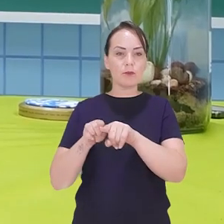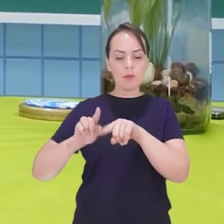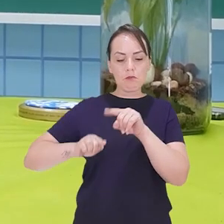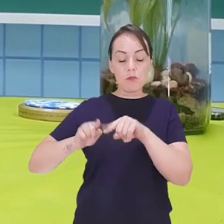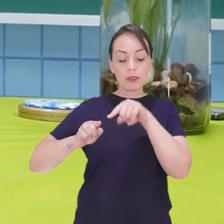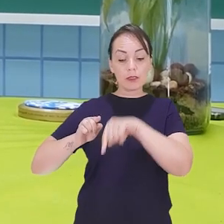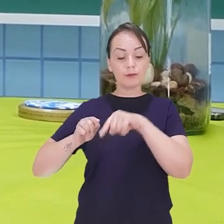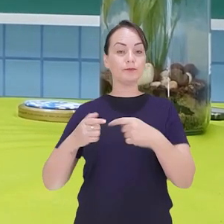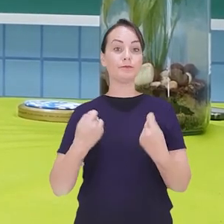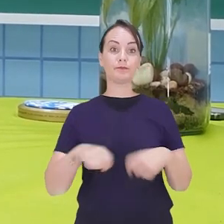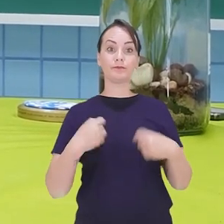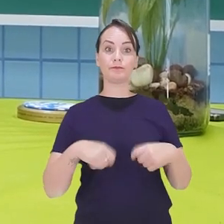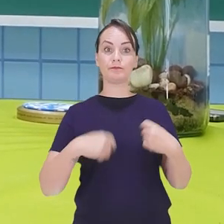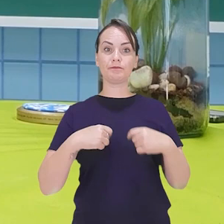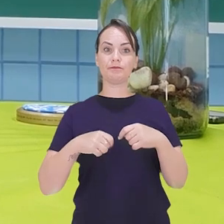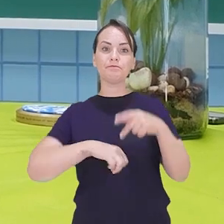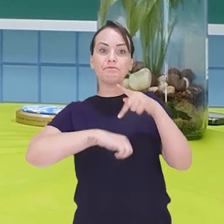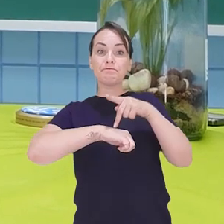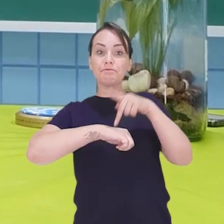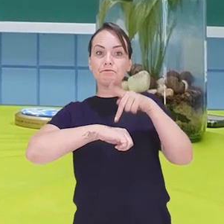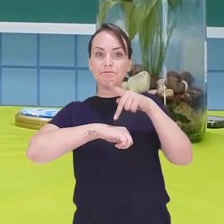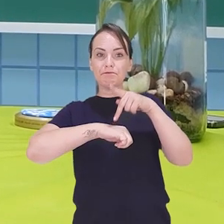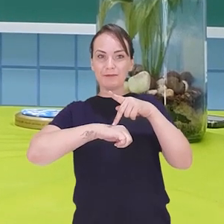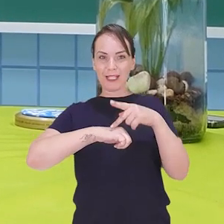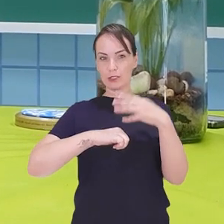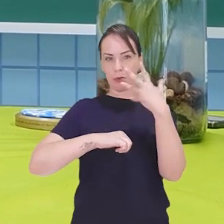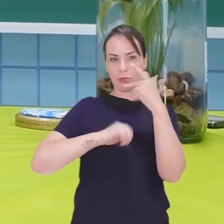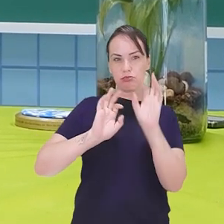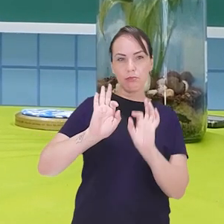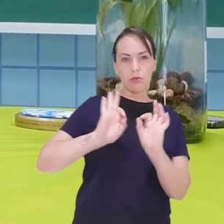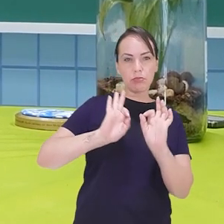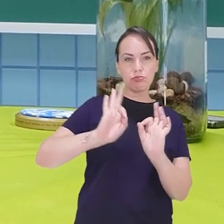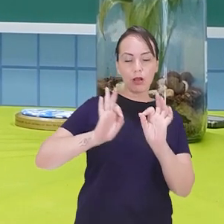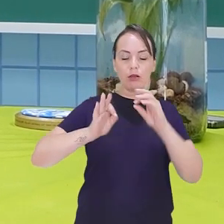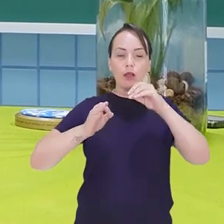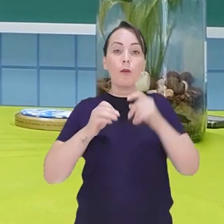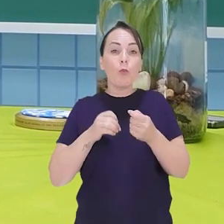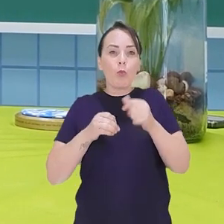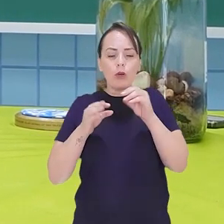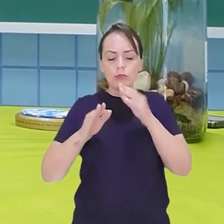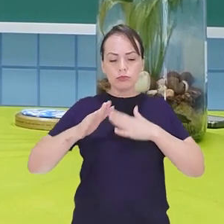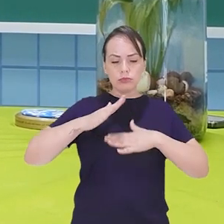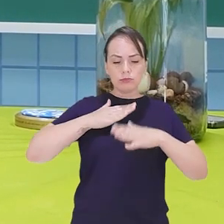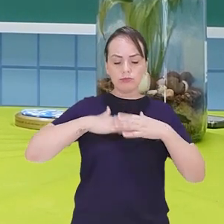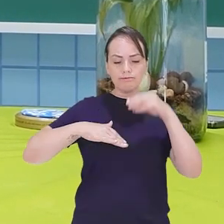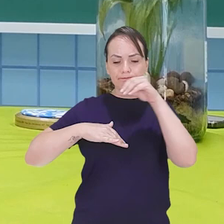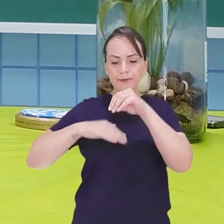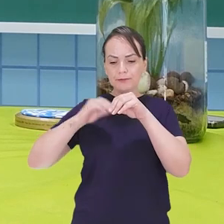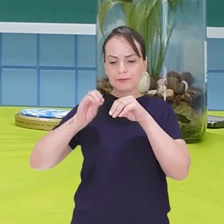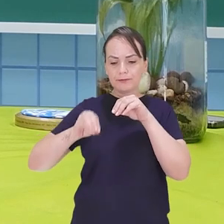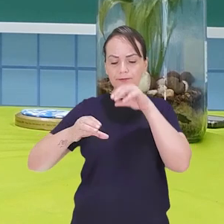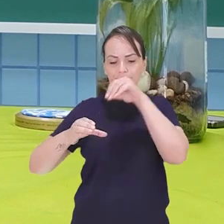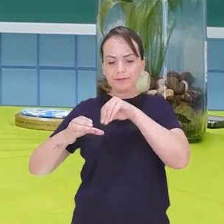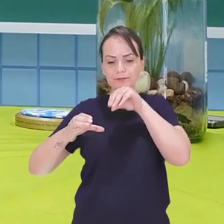Para fixar as plantas na terra e nos materiais que estão aqui dentro, você vai precisar colocar essas pedras decorativas.